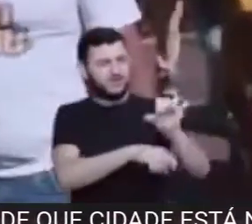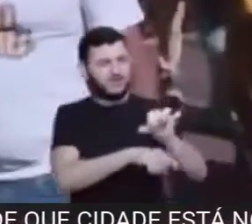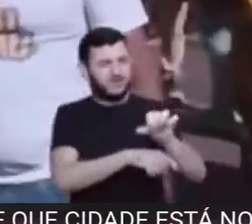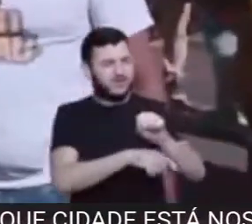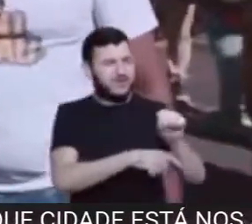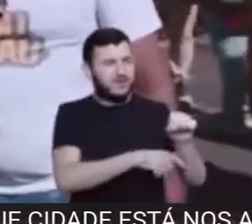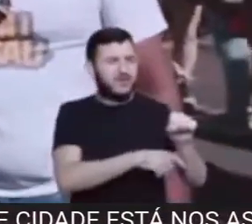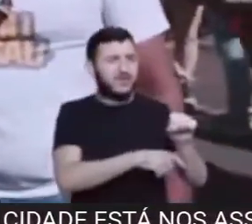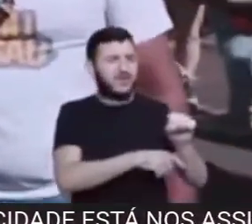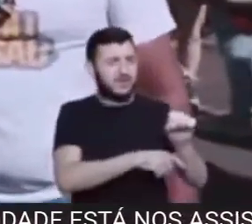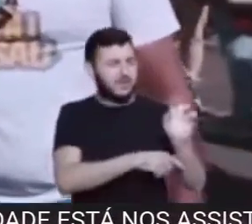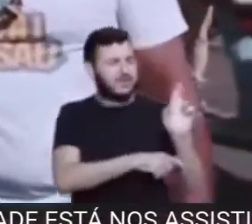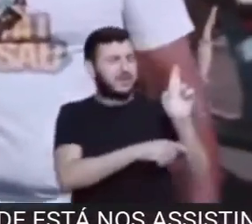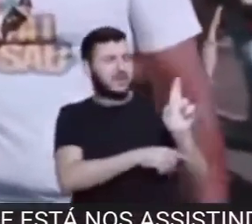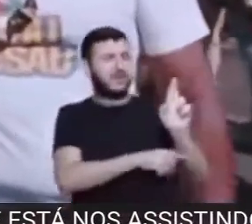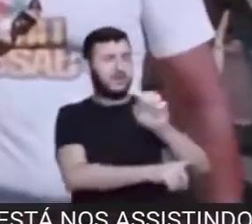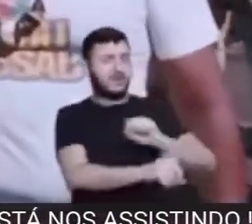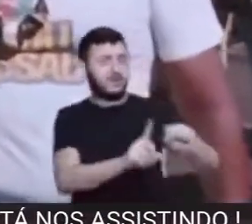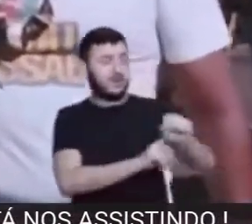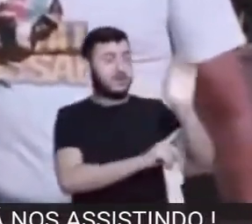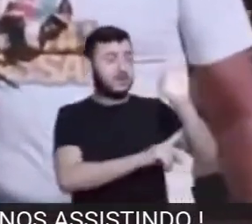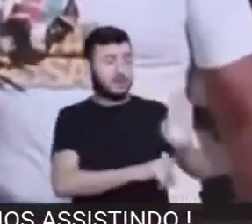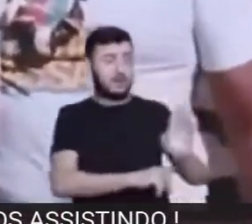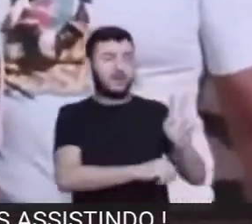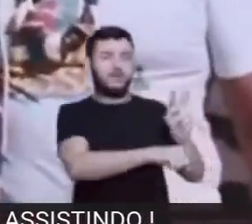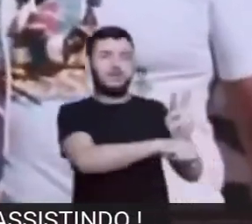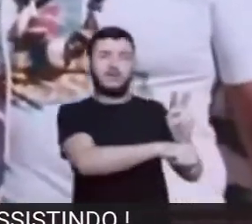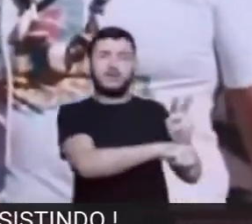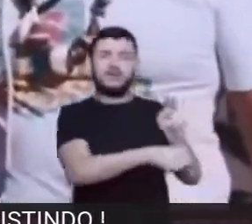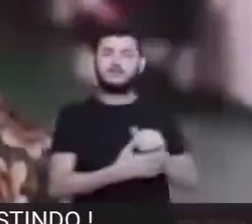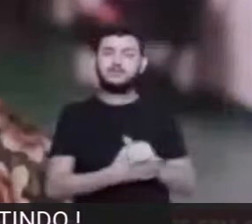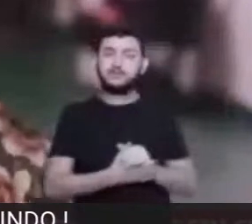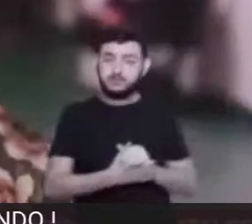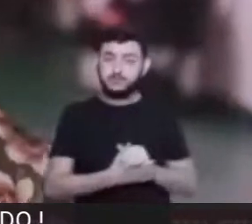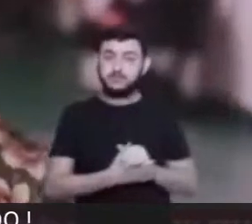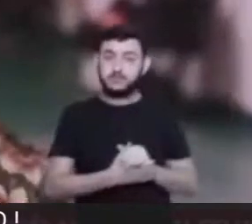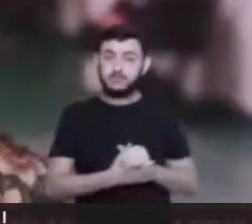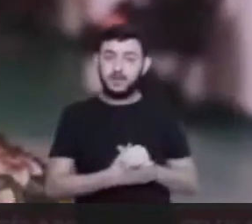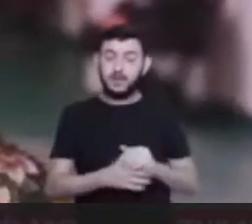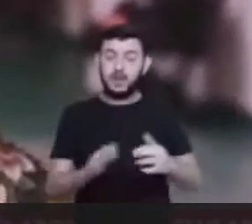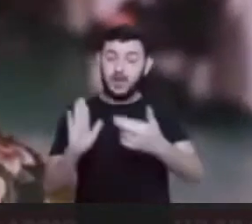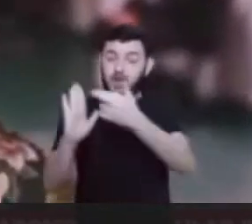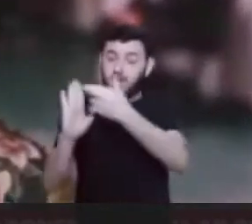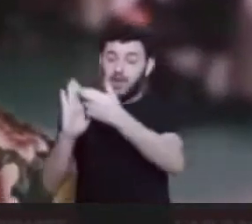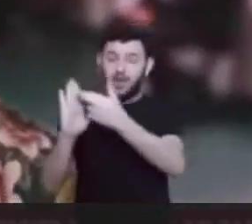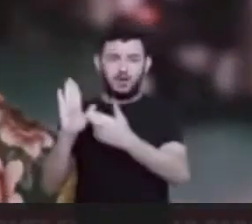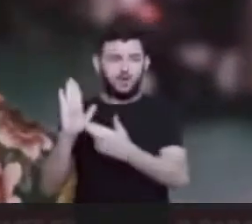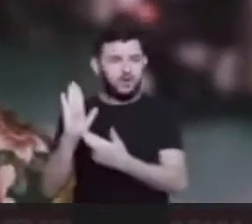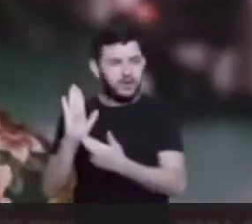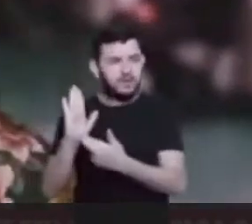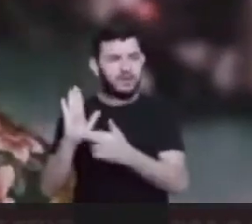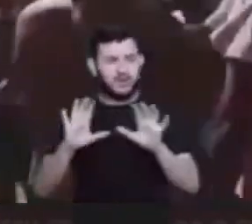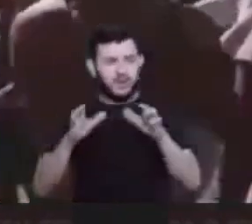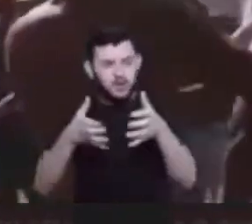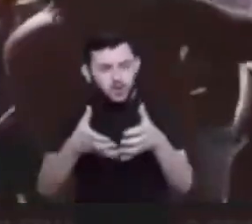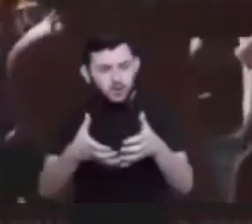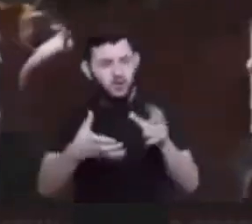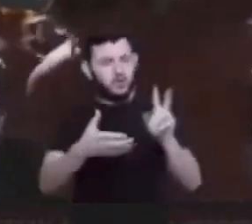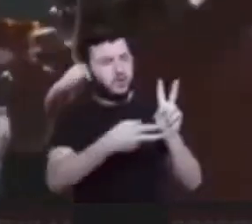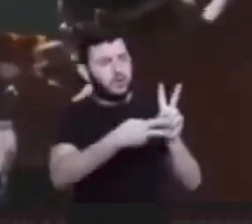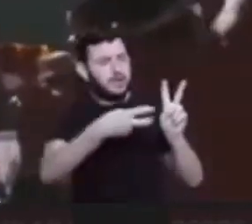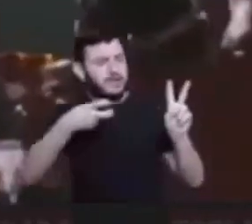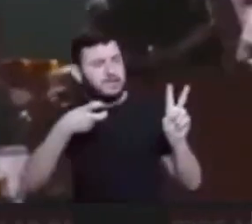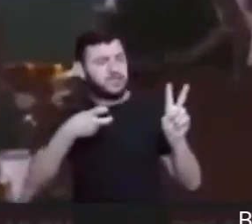preservar. Nós começamos a regulamentar, a ter os indígenas, a ter acesso aos seus direitos a partir da Constituição